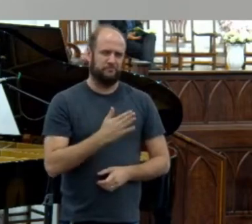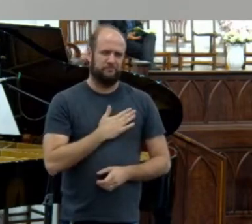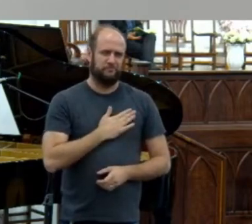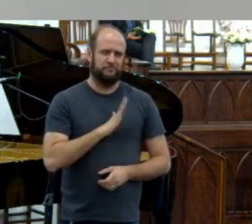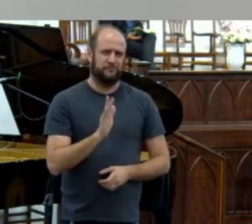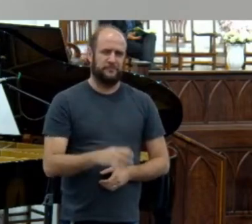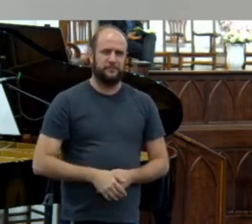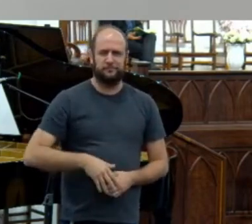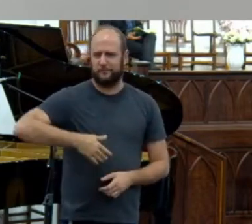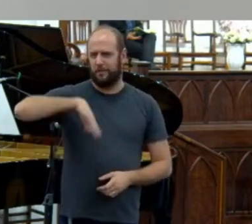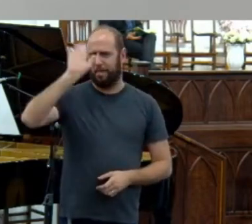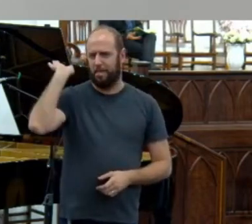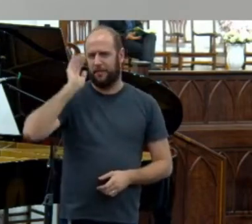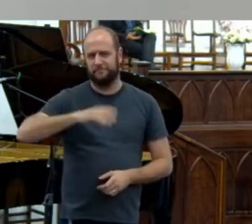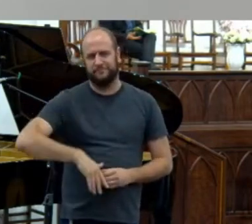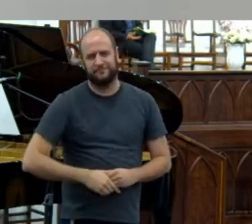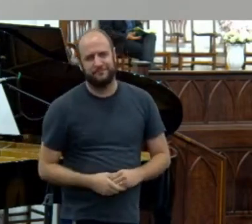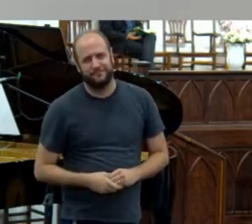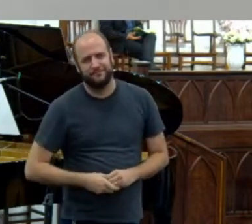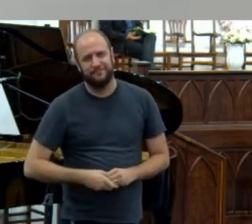se lasquem.